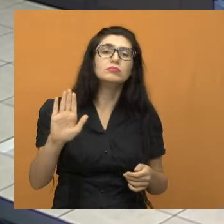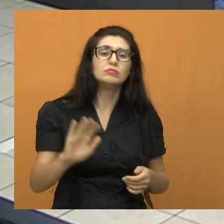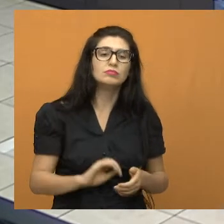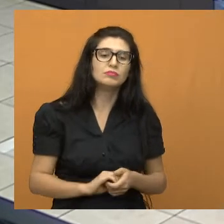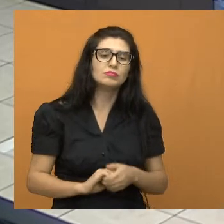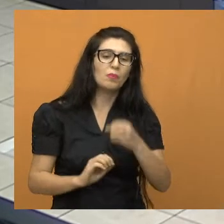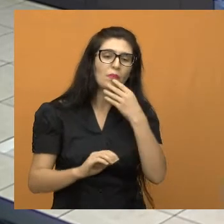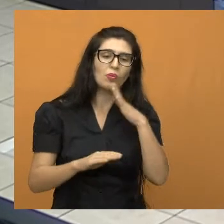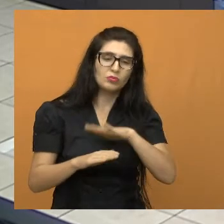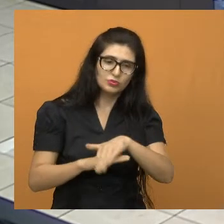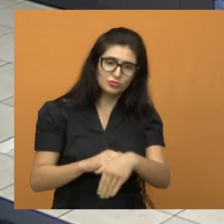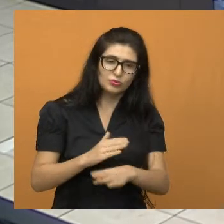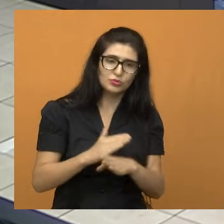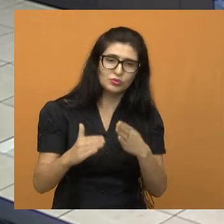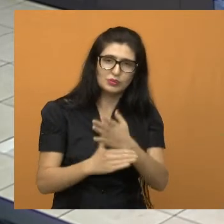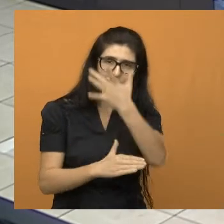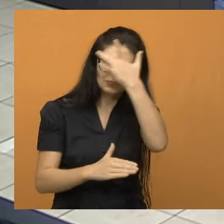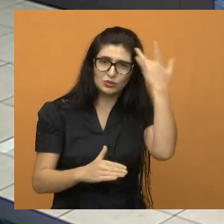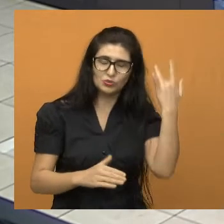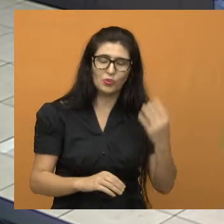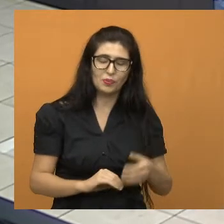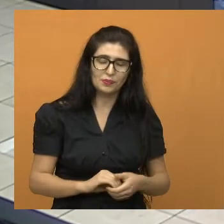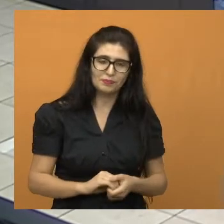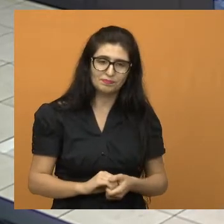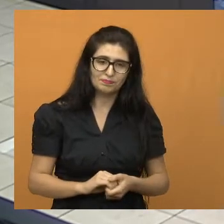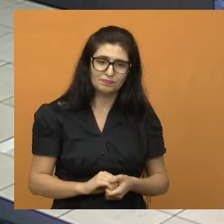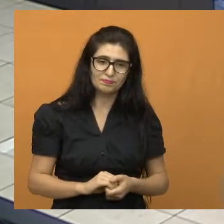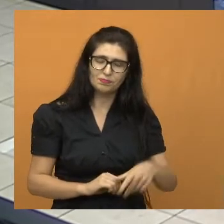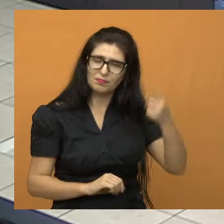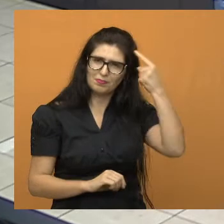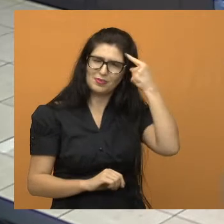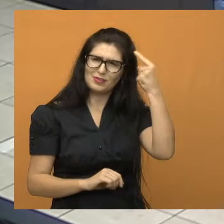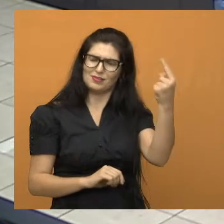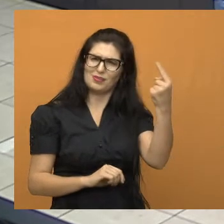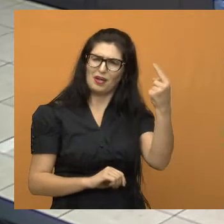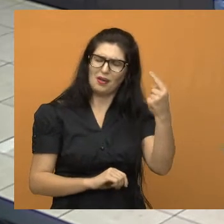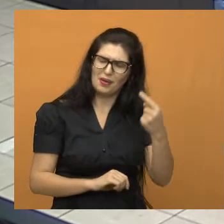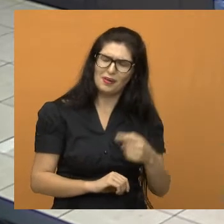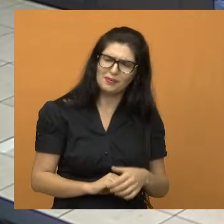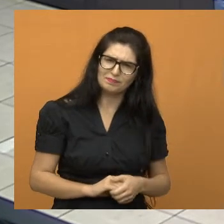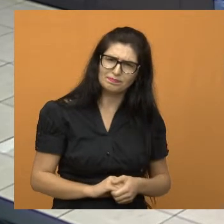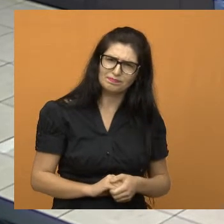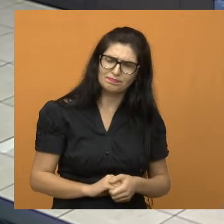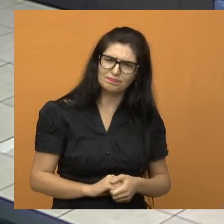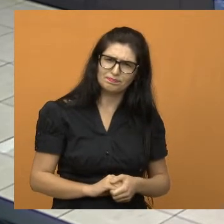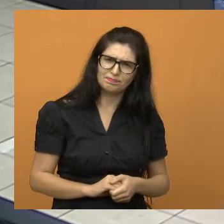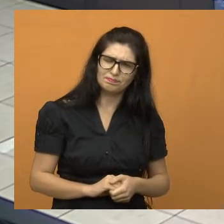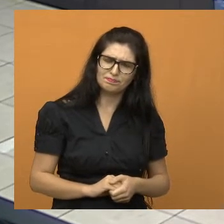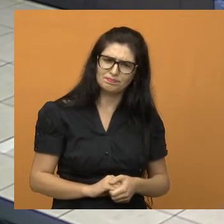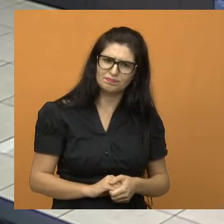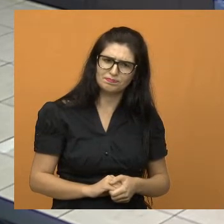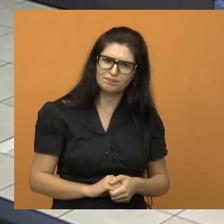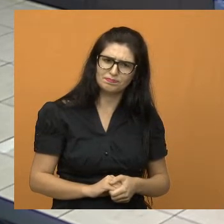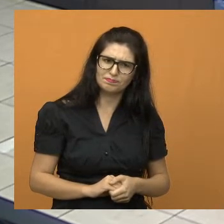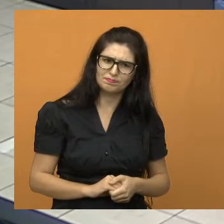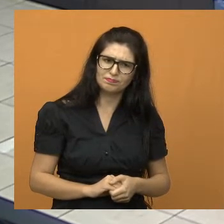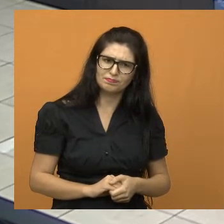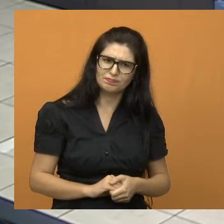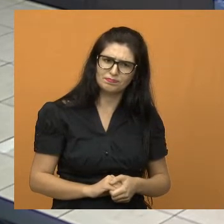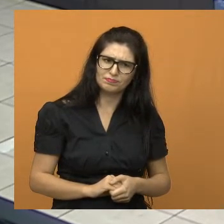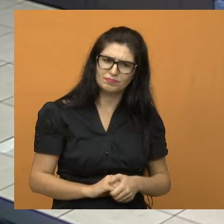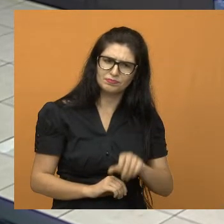Boa noite a todos. Uma reflexão que eu tive nesse